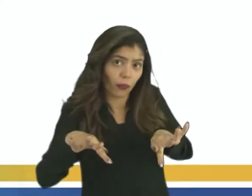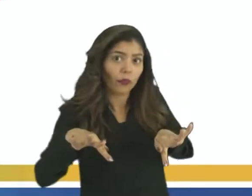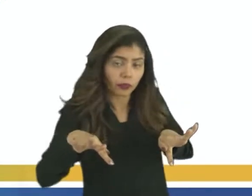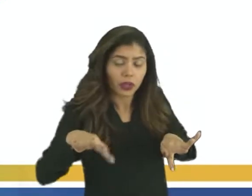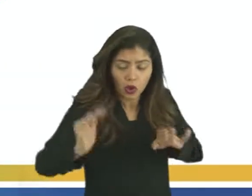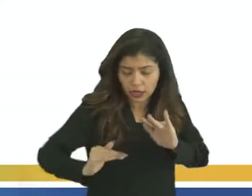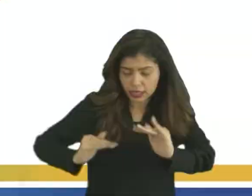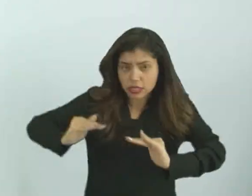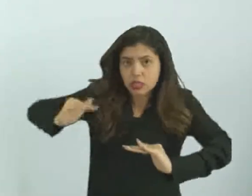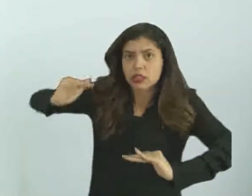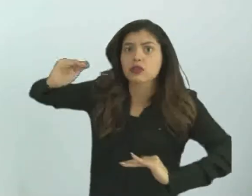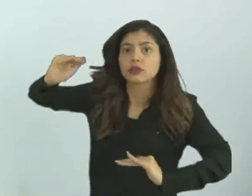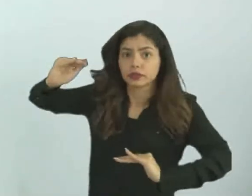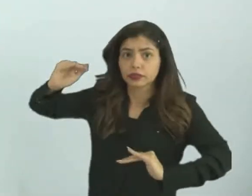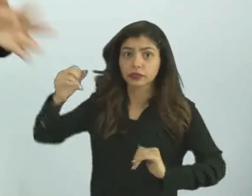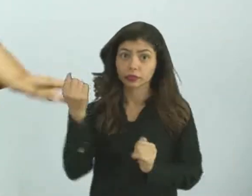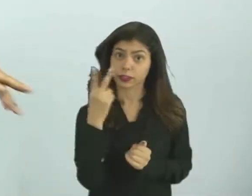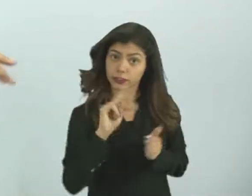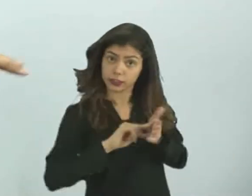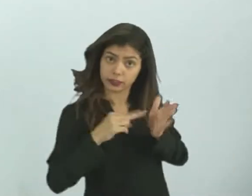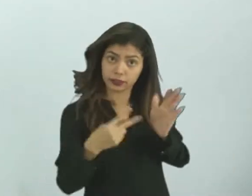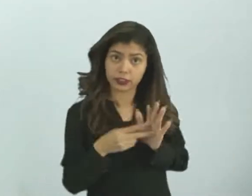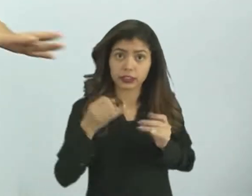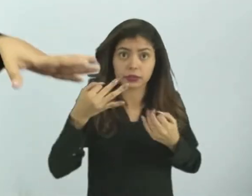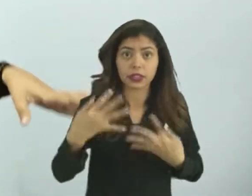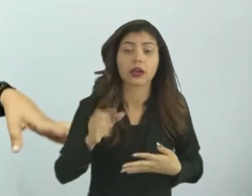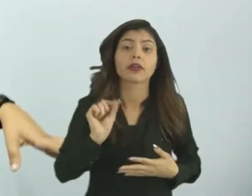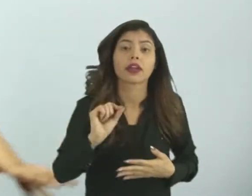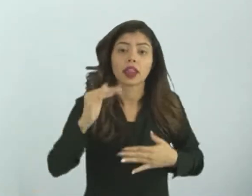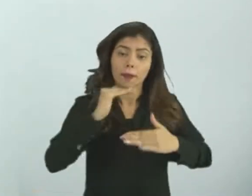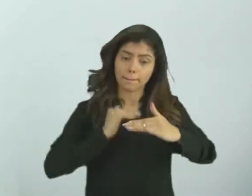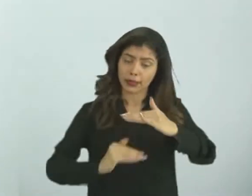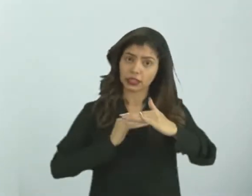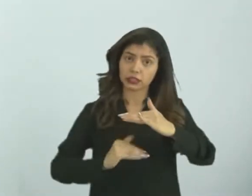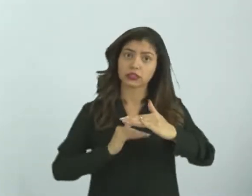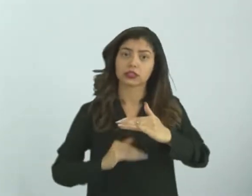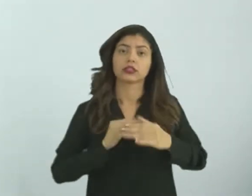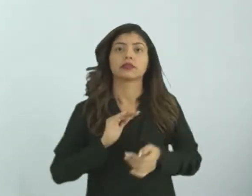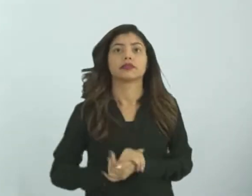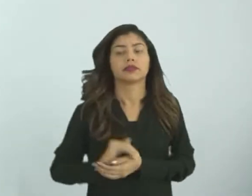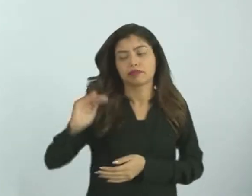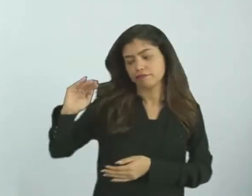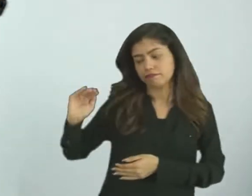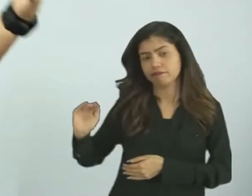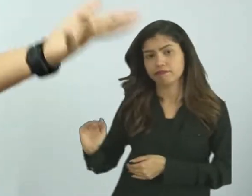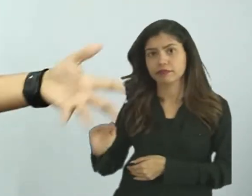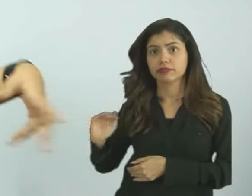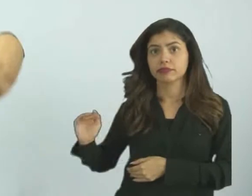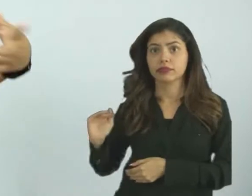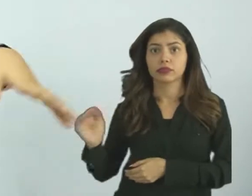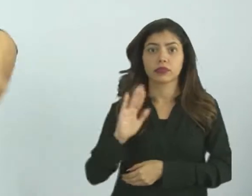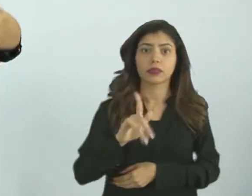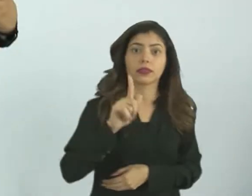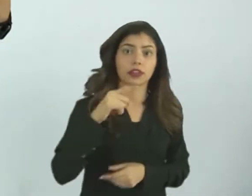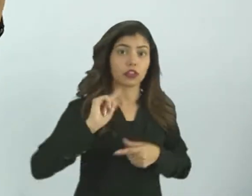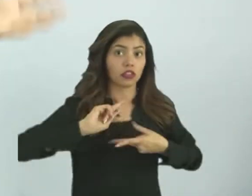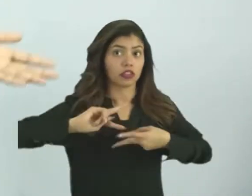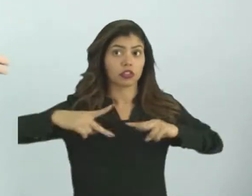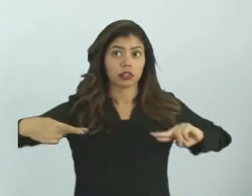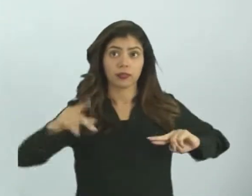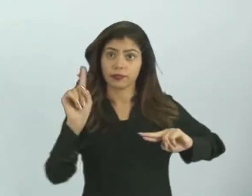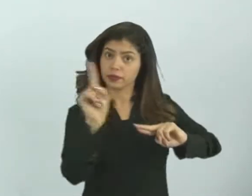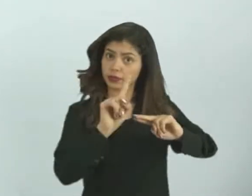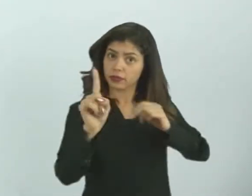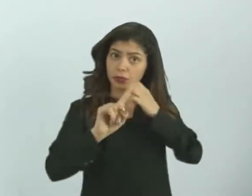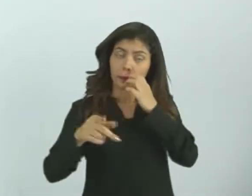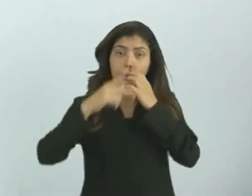o crescimento, não quer dizer aquela pessoa que tem baixa estatura por ser genética, né? Que ela